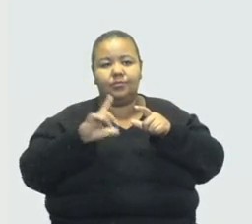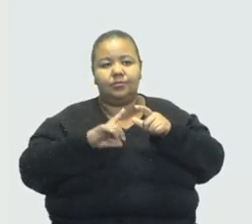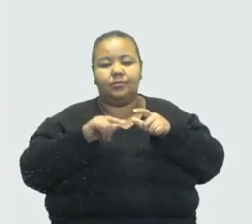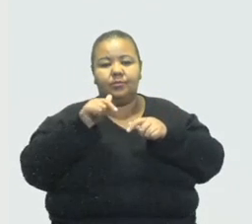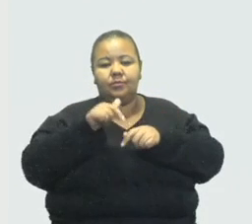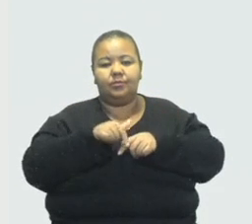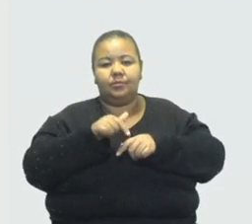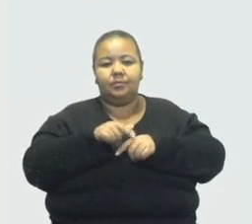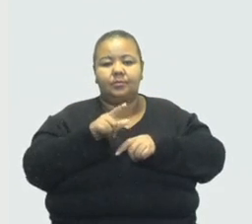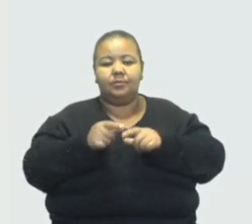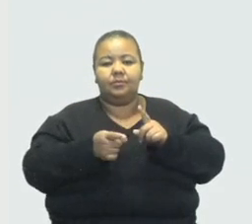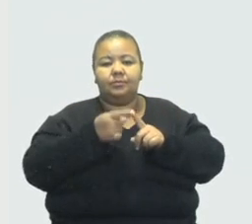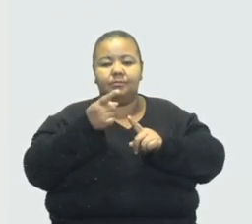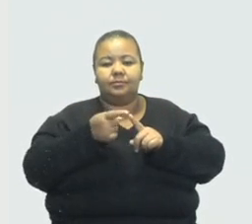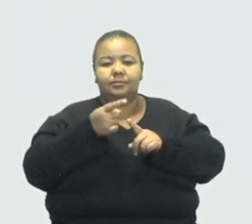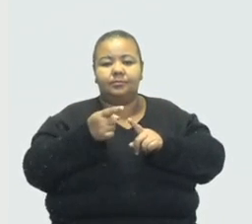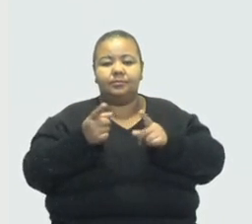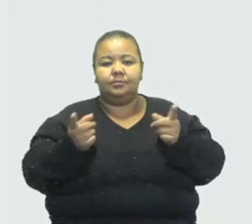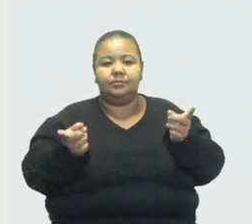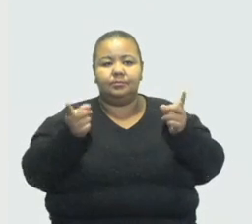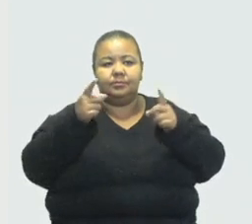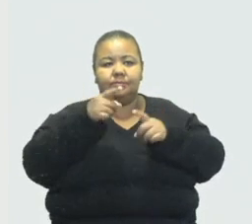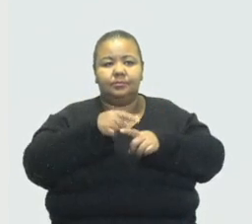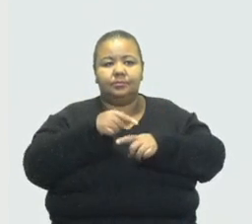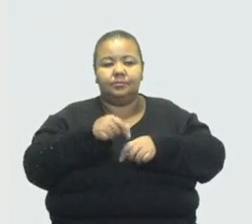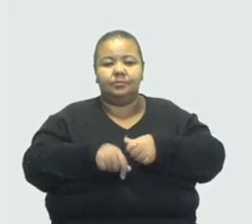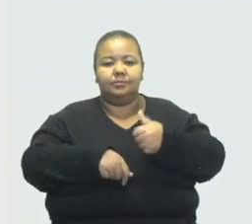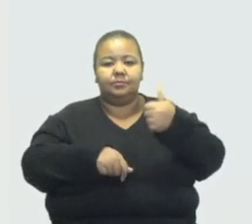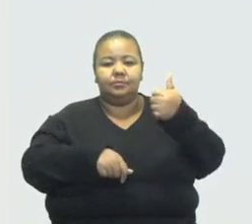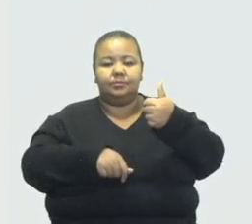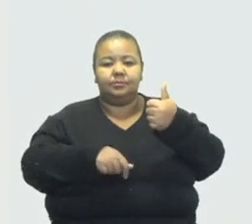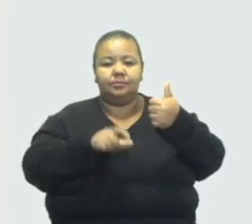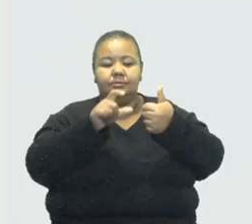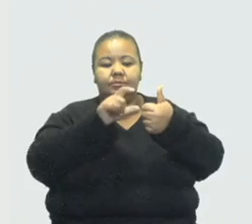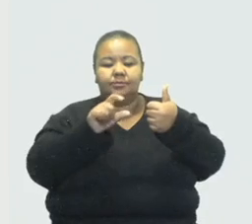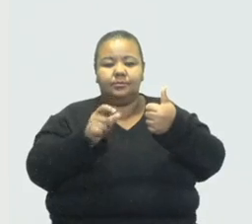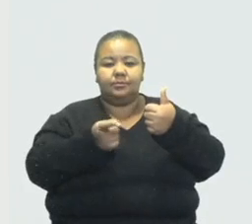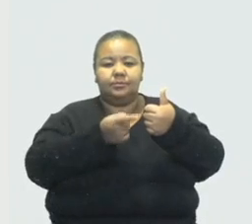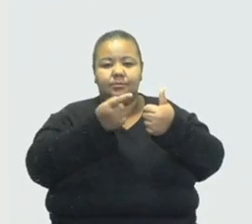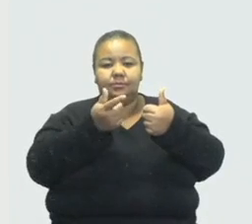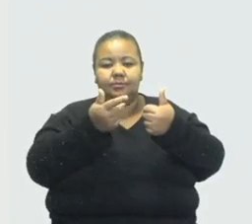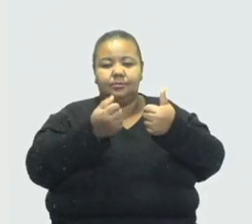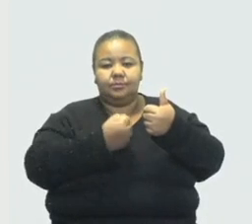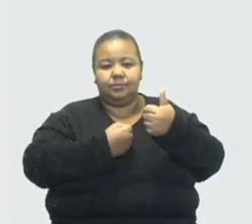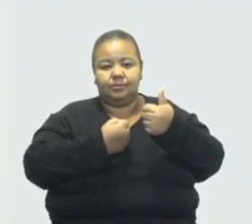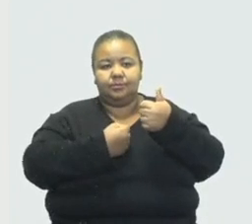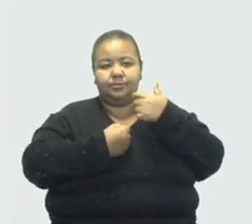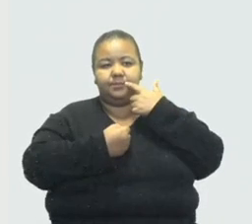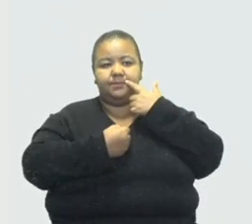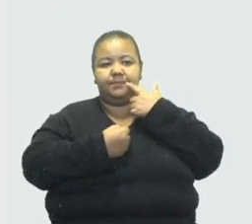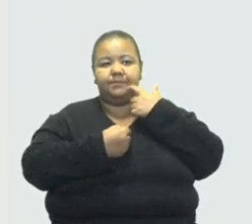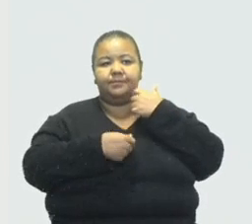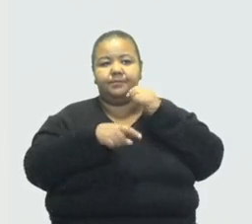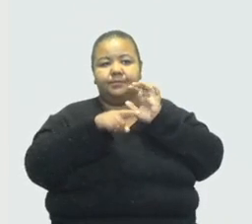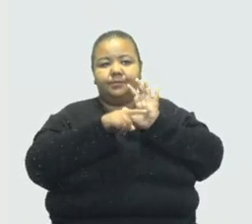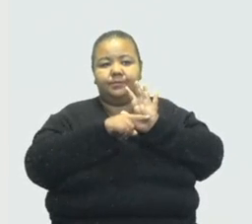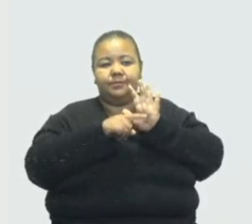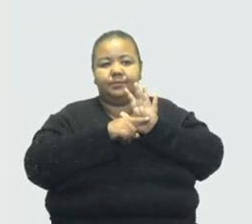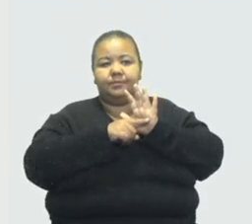posição que na inversa de primeira linha, primeiro elemento.